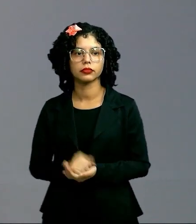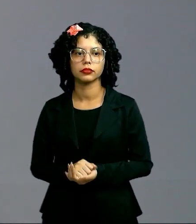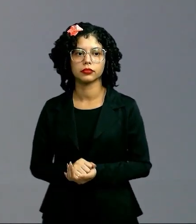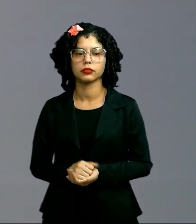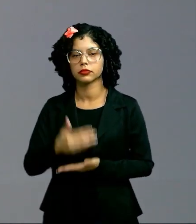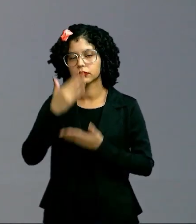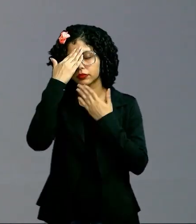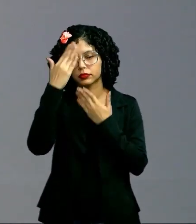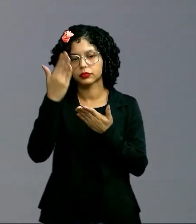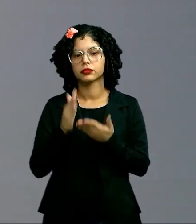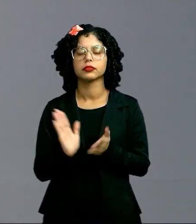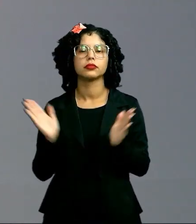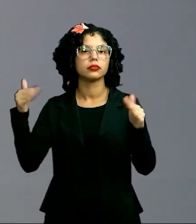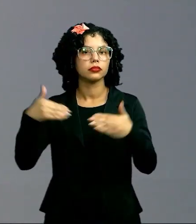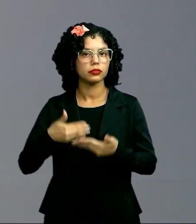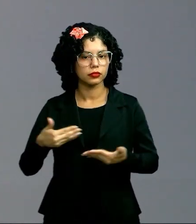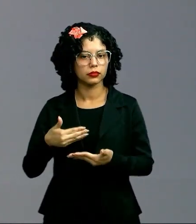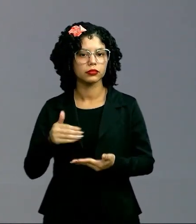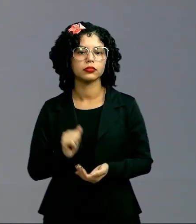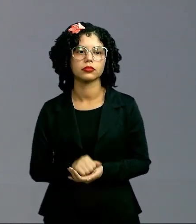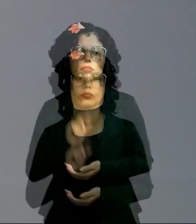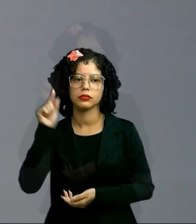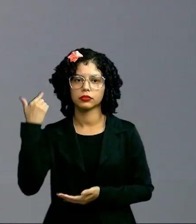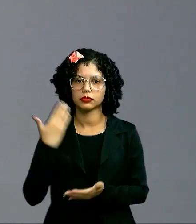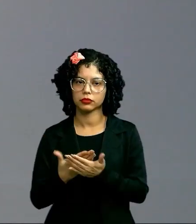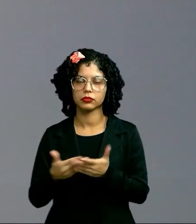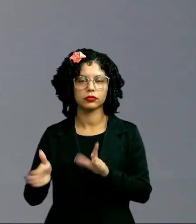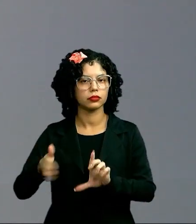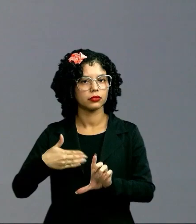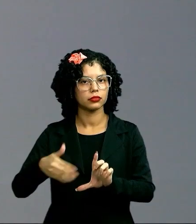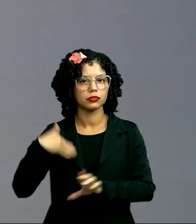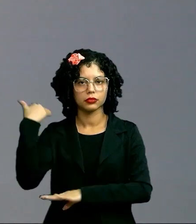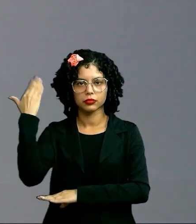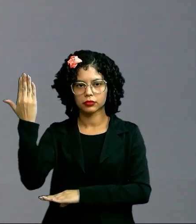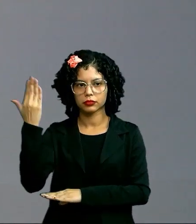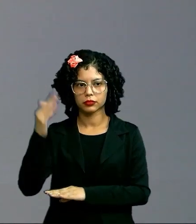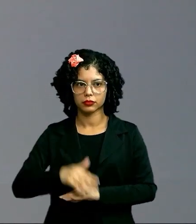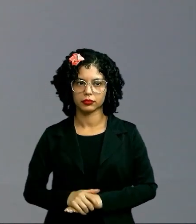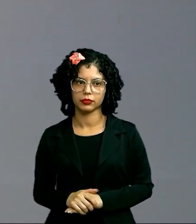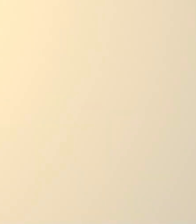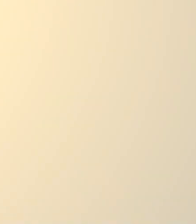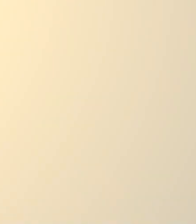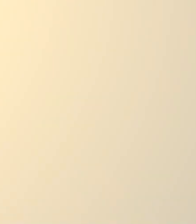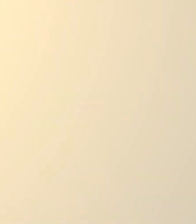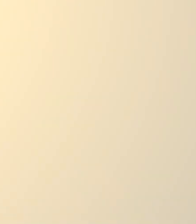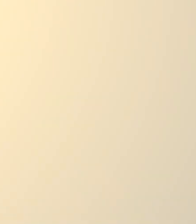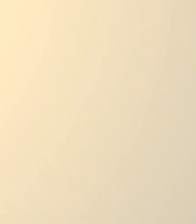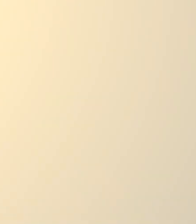hoje. Obrigado por ficarem até aqui. Para essas e outras aulas, acesse a nossa plataforma